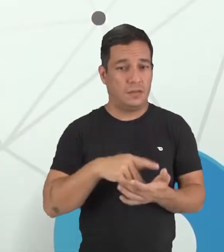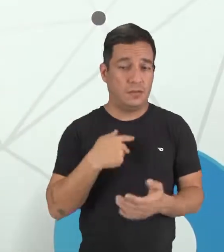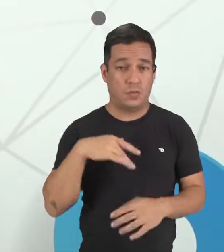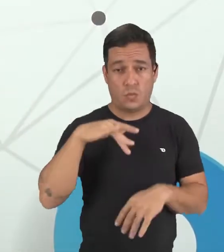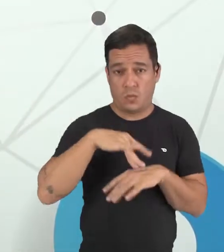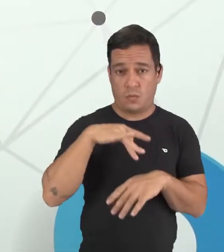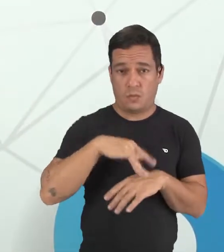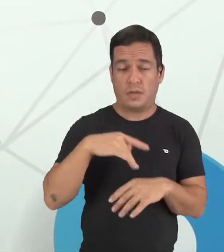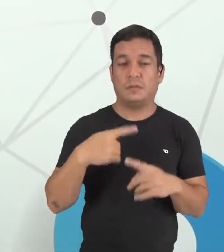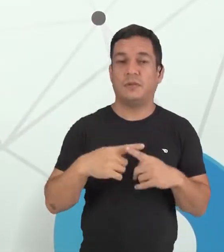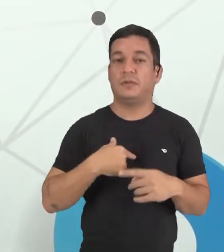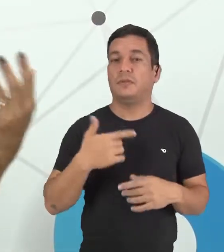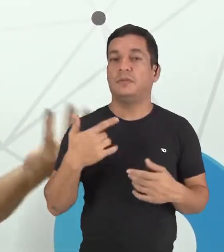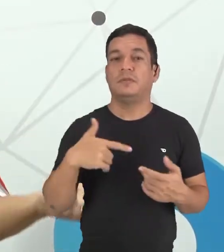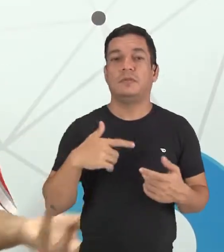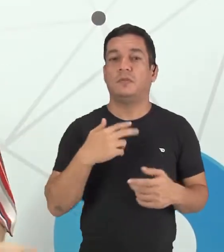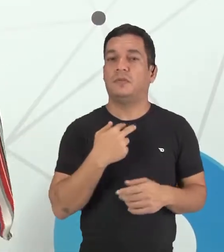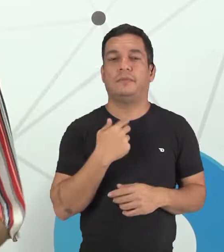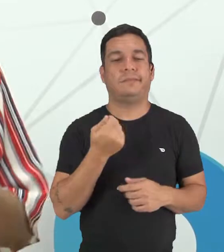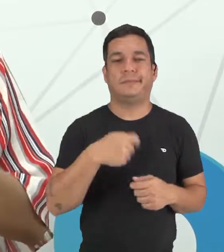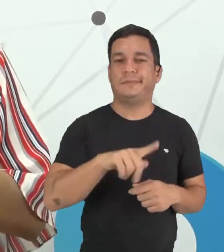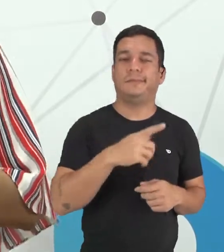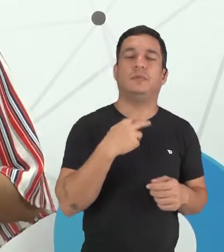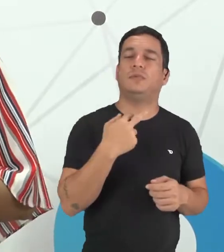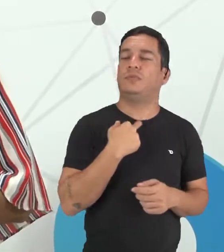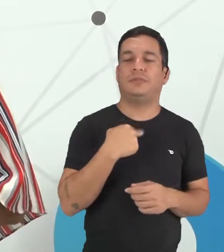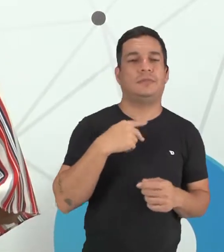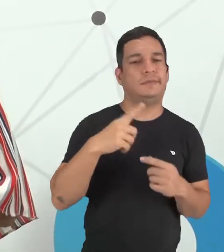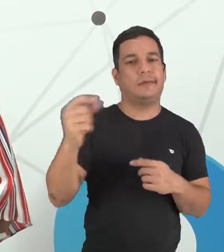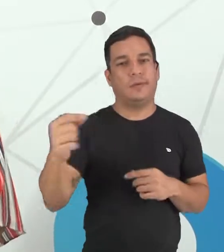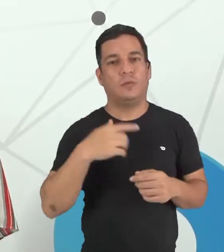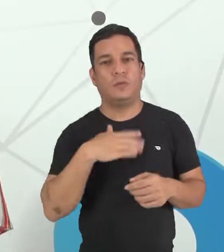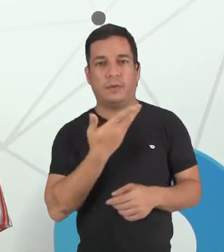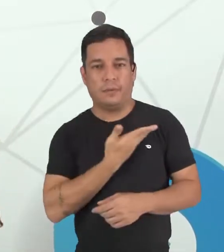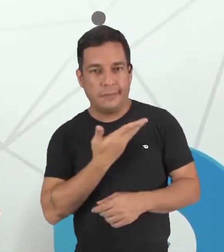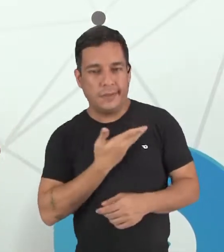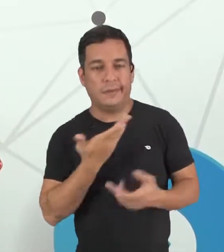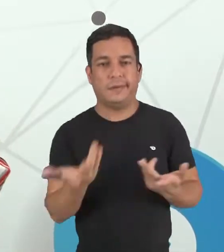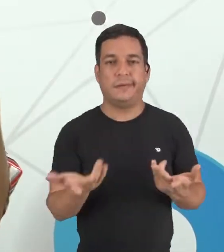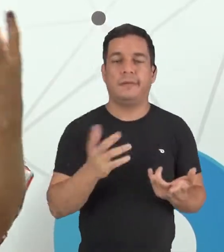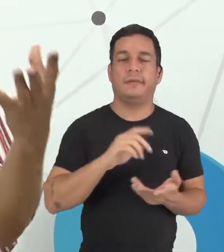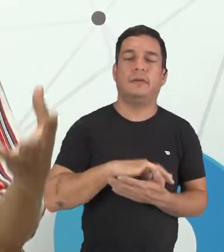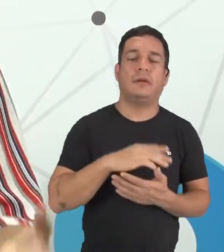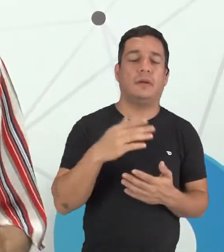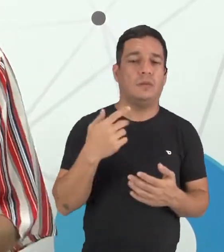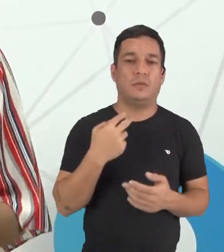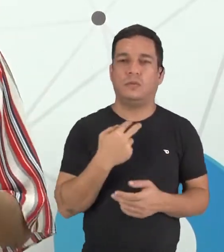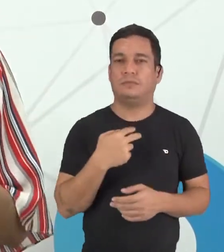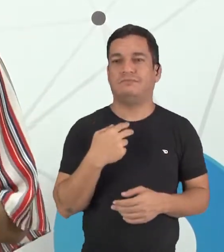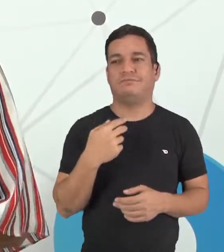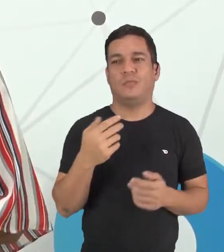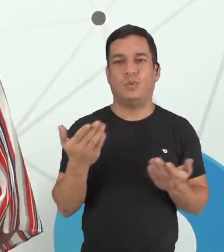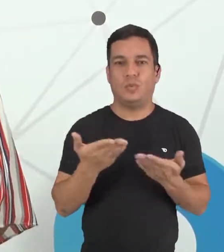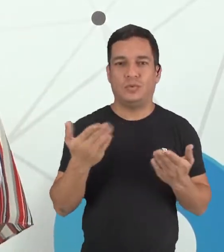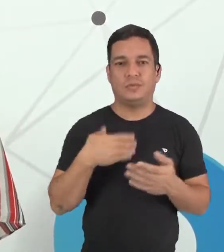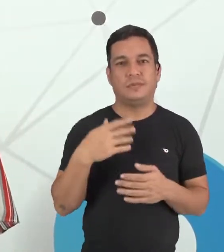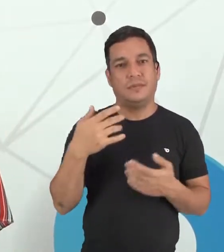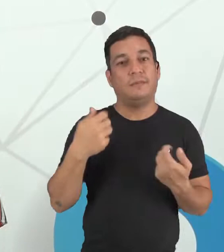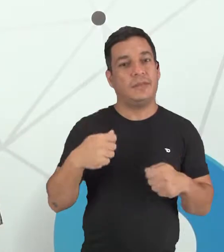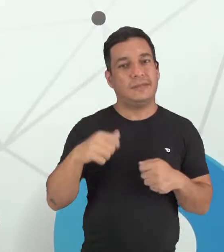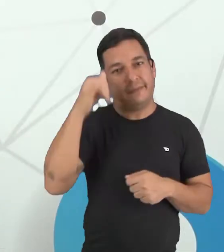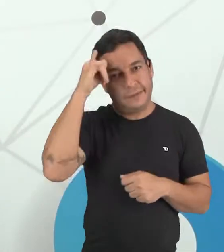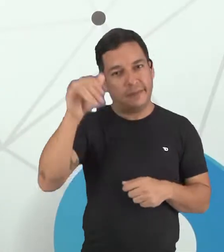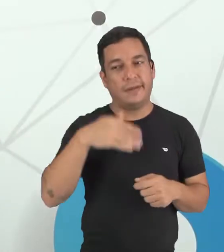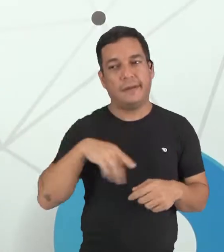fui culpada, porque eu não deveria sair com a amiga X ou com a amiga Y, deveria não ter ido na academia hoje porque não